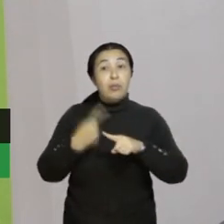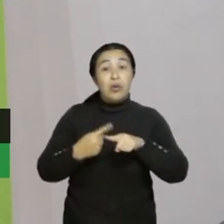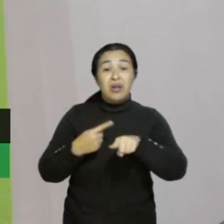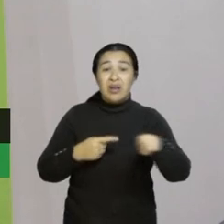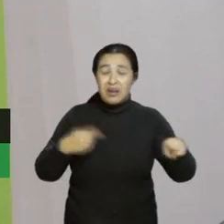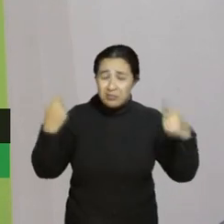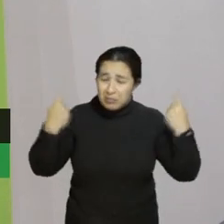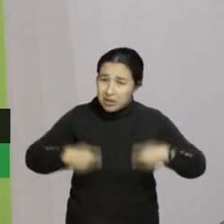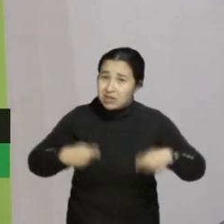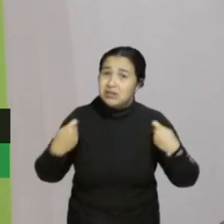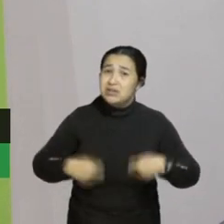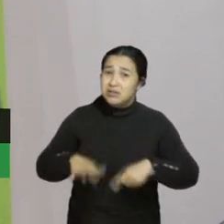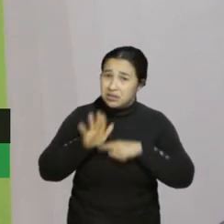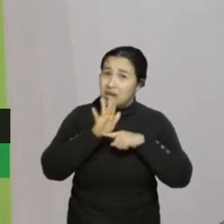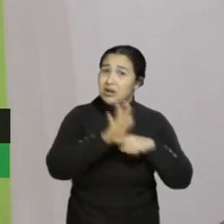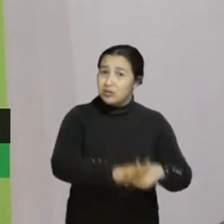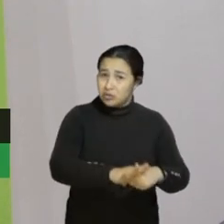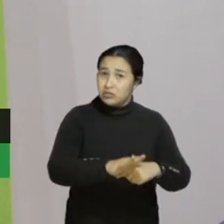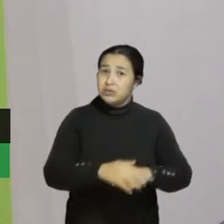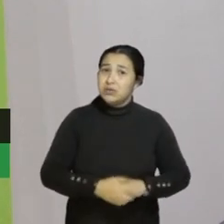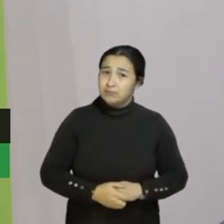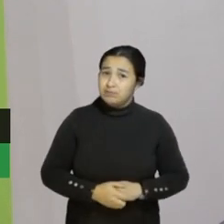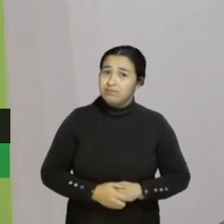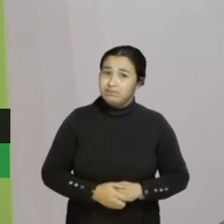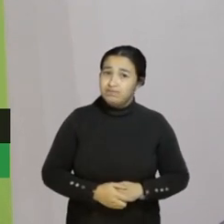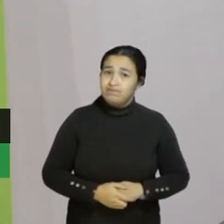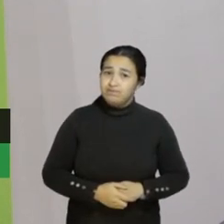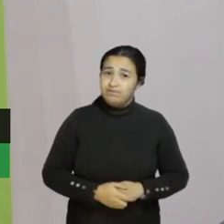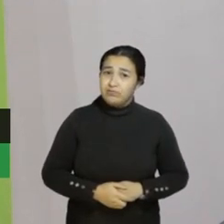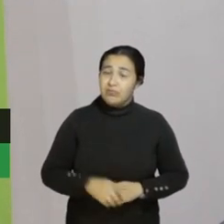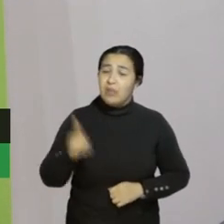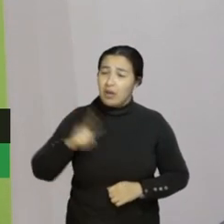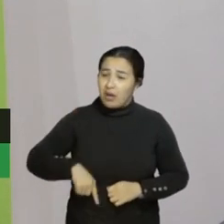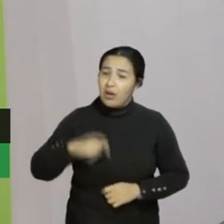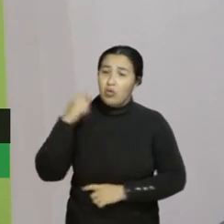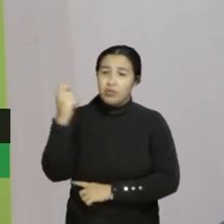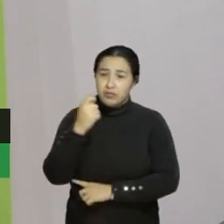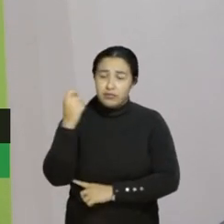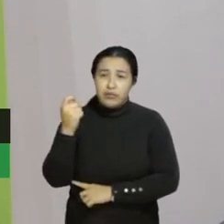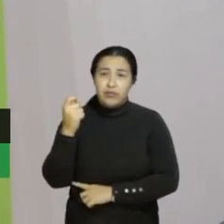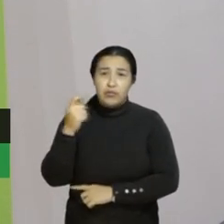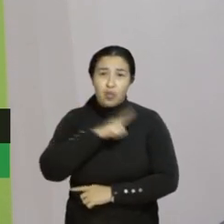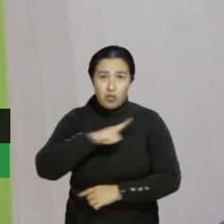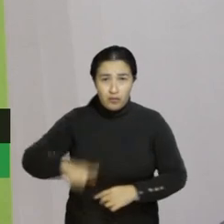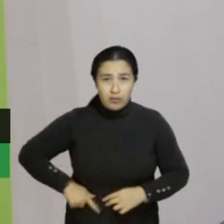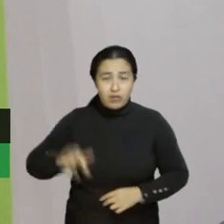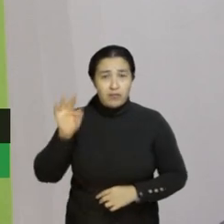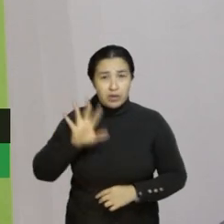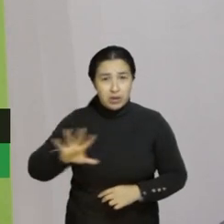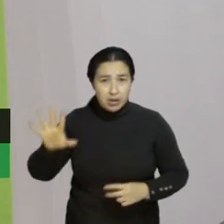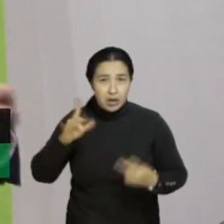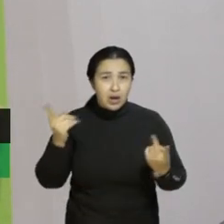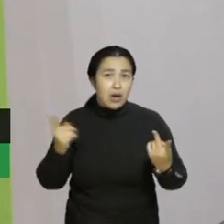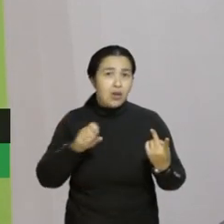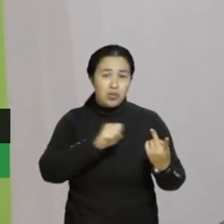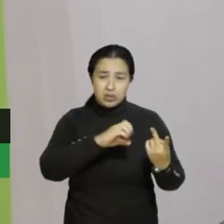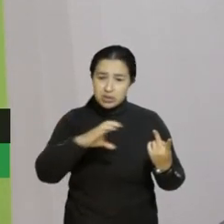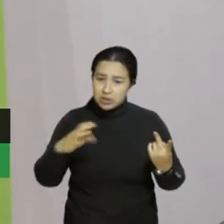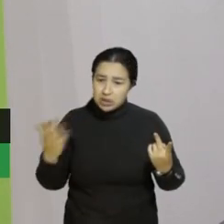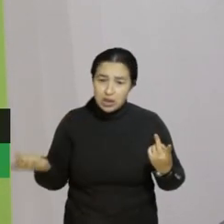de toda ajuda possível e impossível, seja do governo federal, seja do estado de Santa Catarina, seja de quem